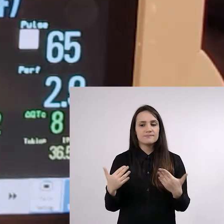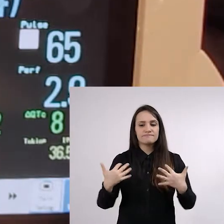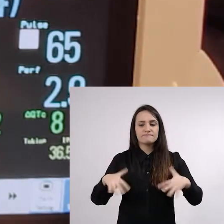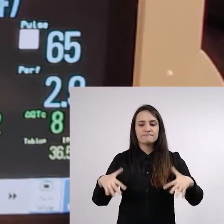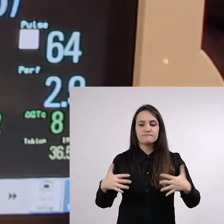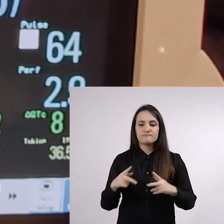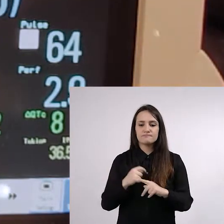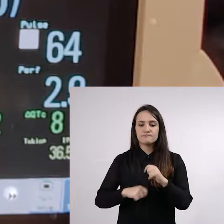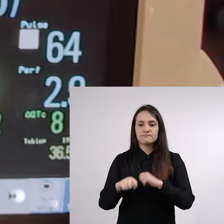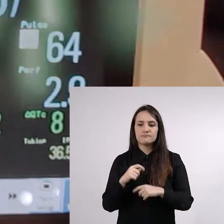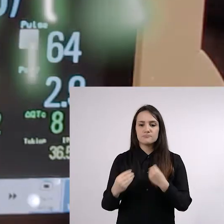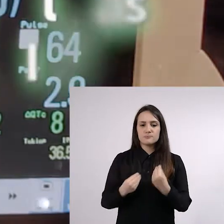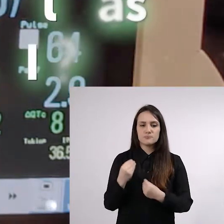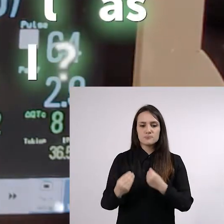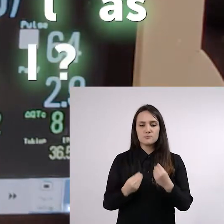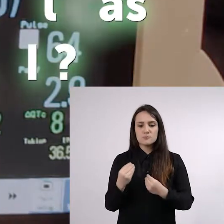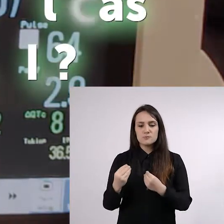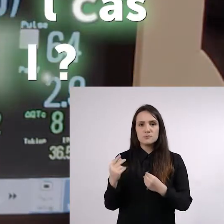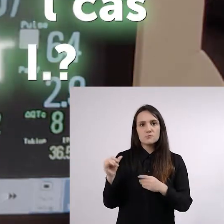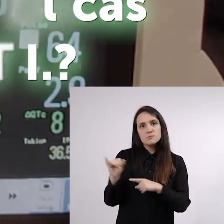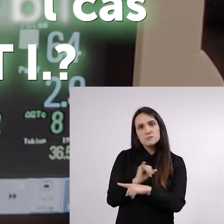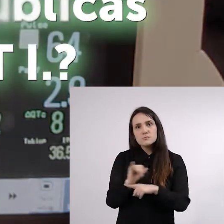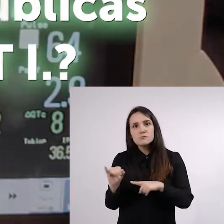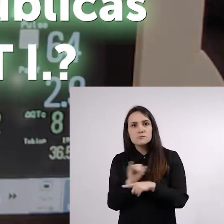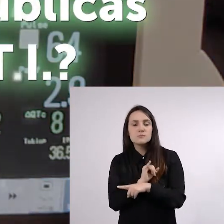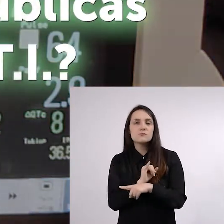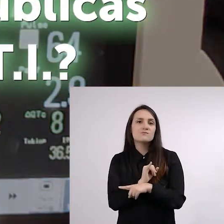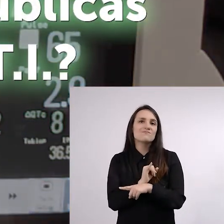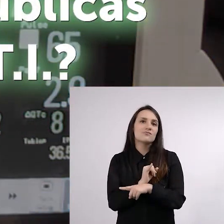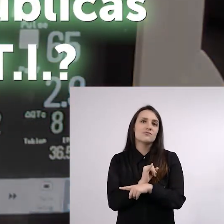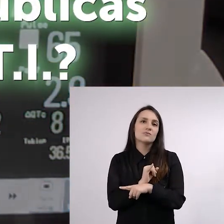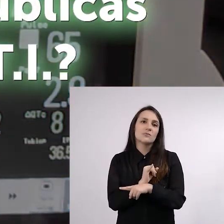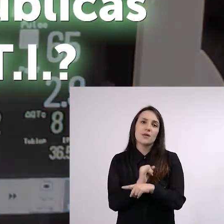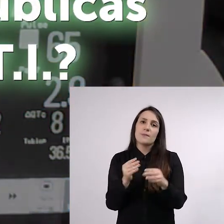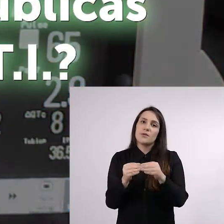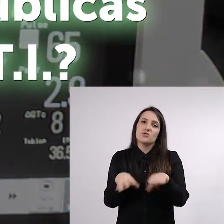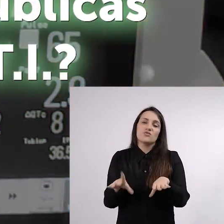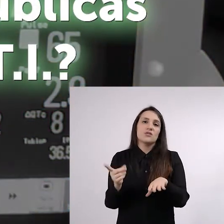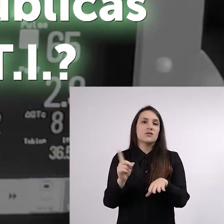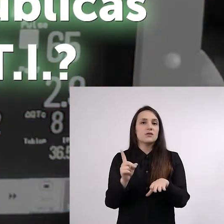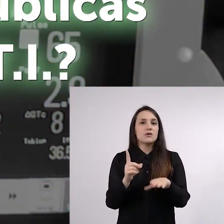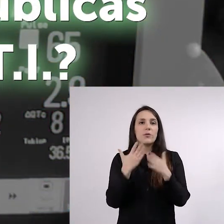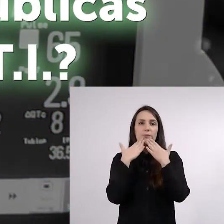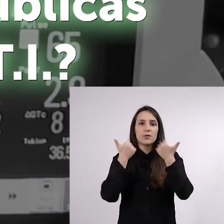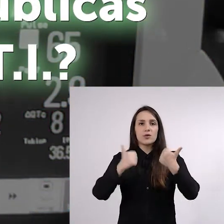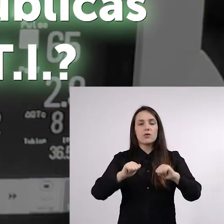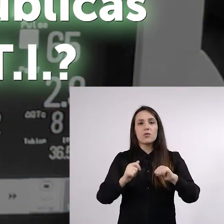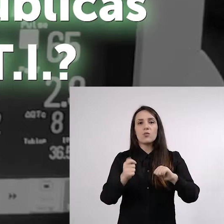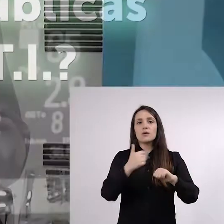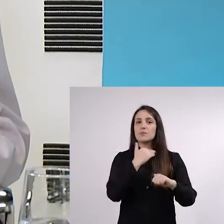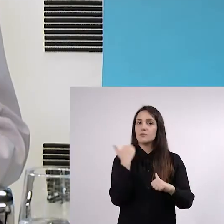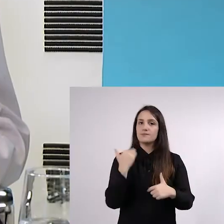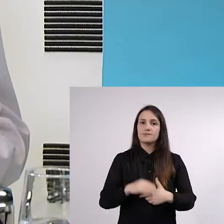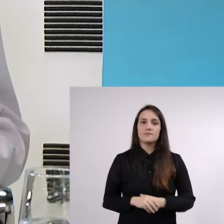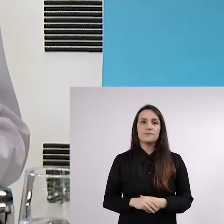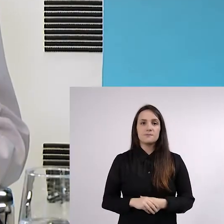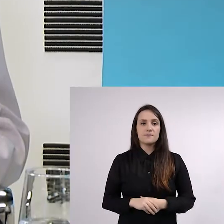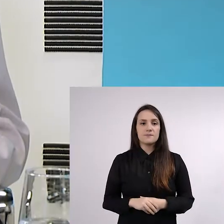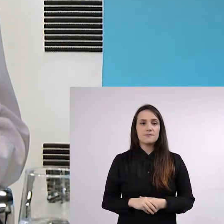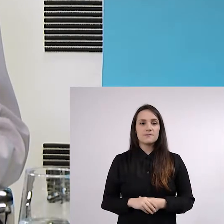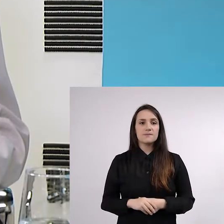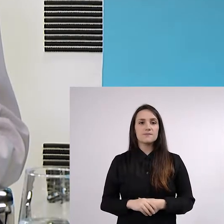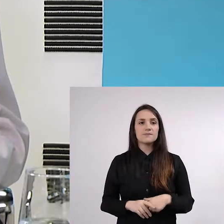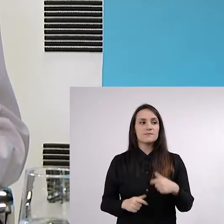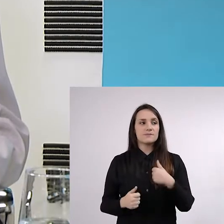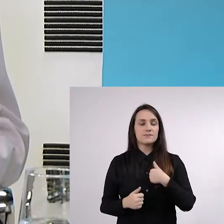incerteza econômica, quais os caminhos para que as contas públicas não acabem na UTI? Muito bem, eu quero